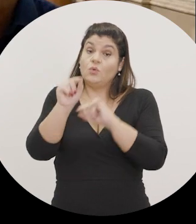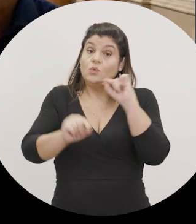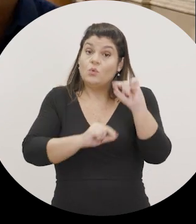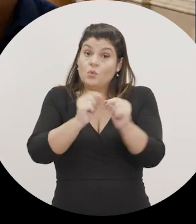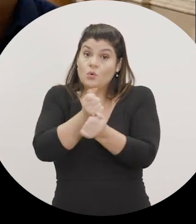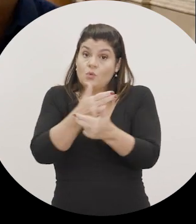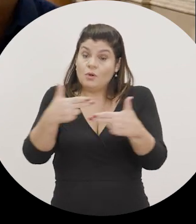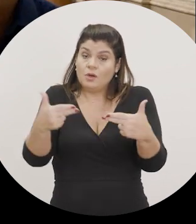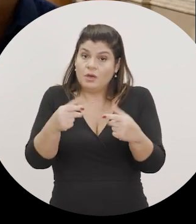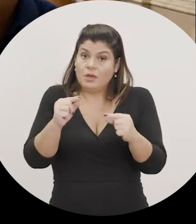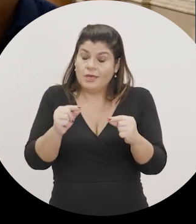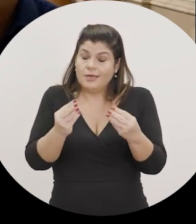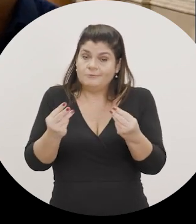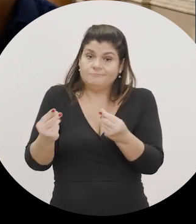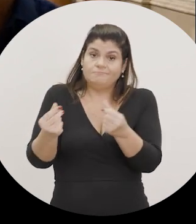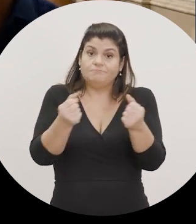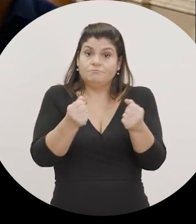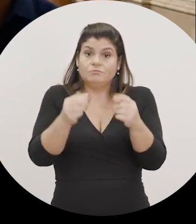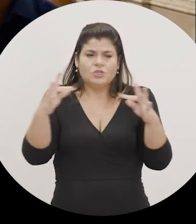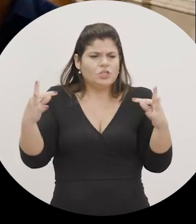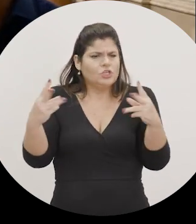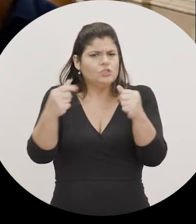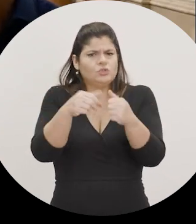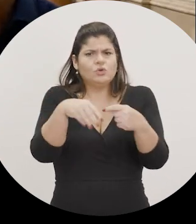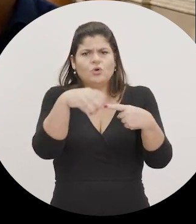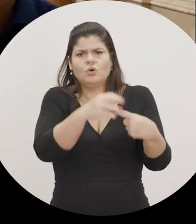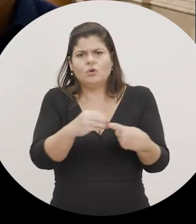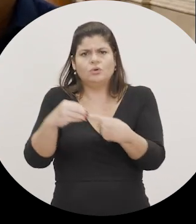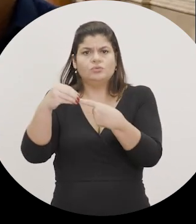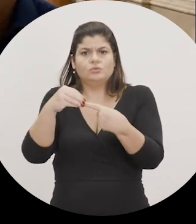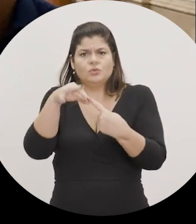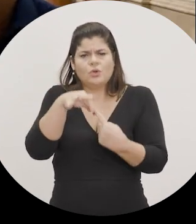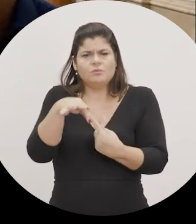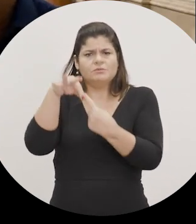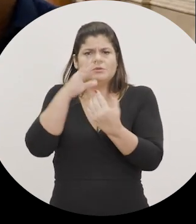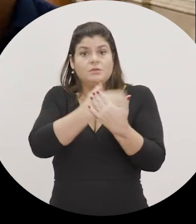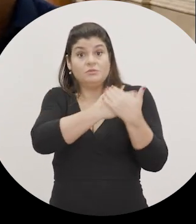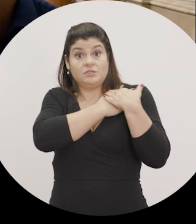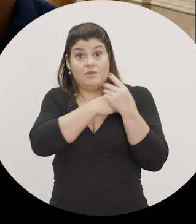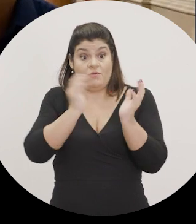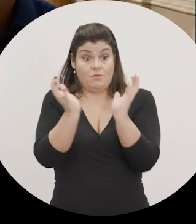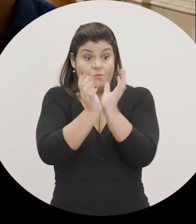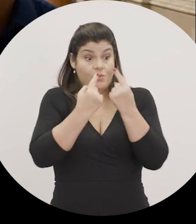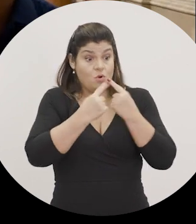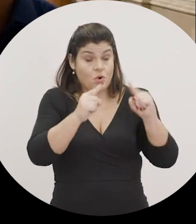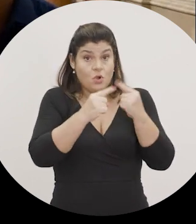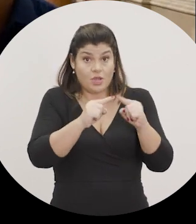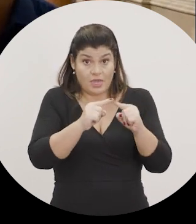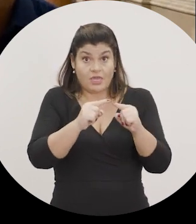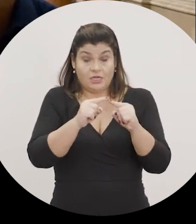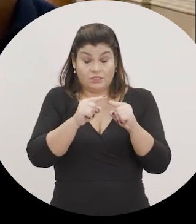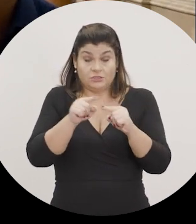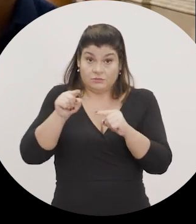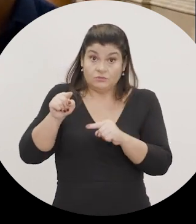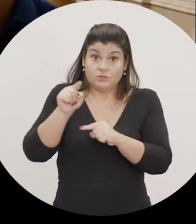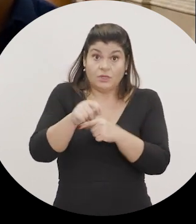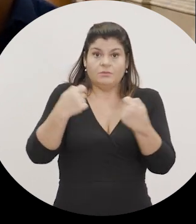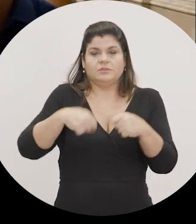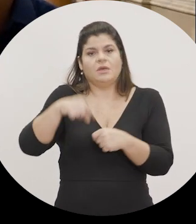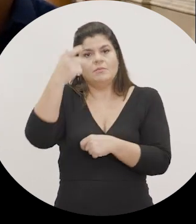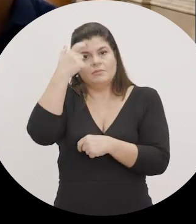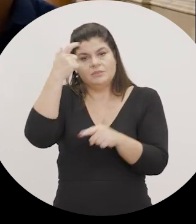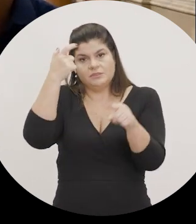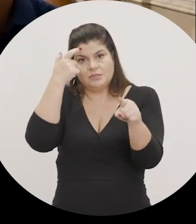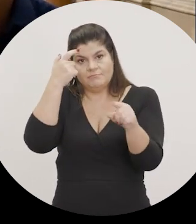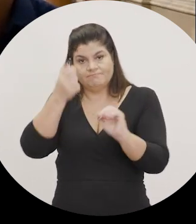fazer ali é algo que é todo dirigente de orquestra ou de responsável pela programação de uma